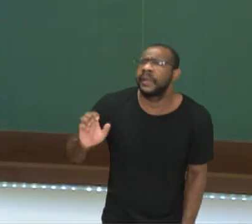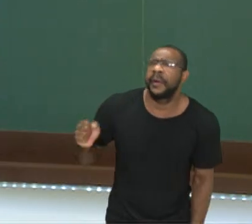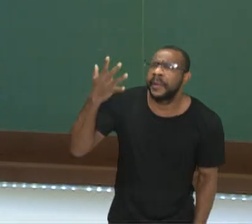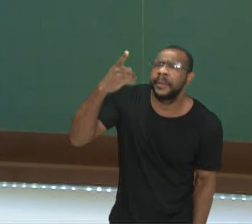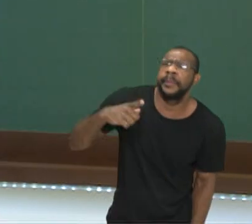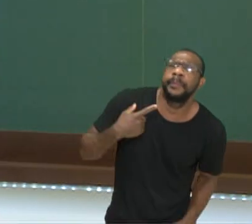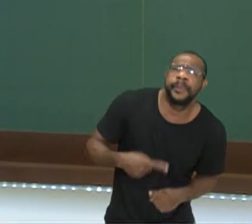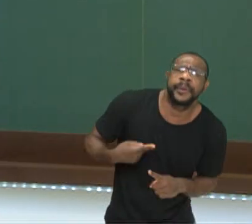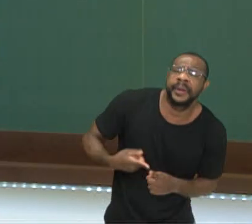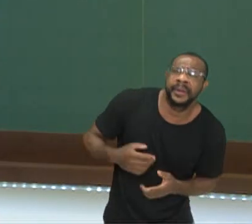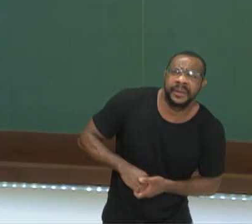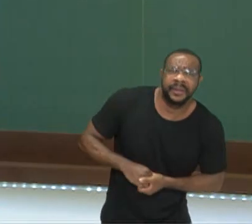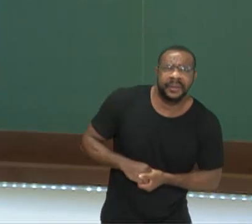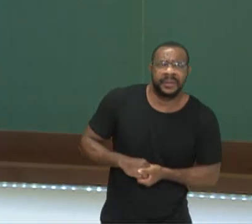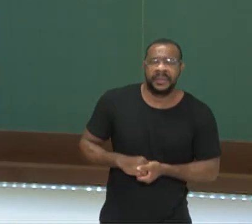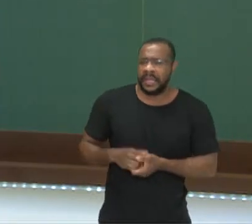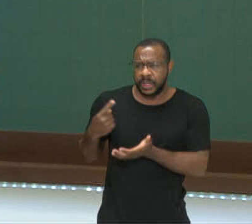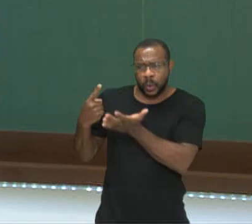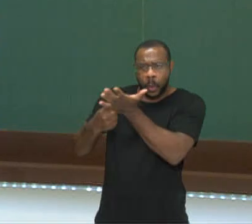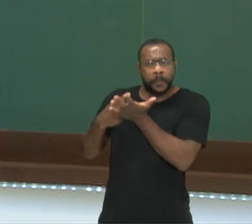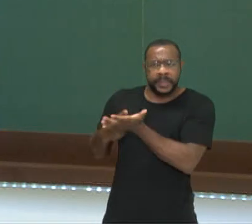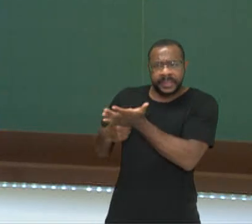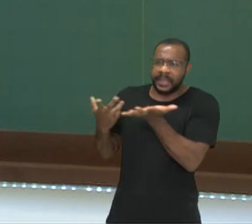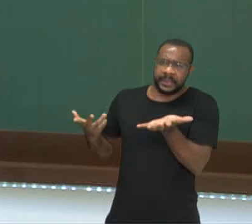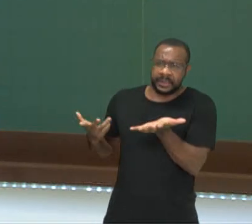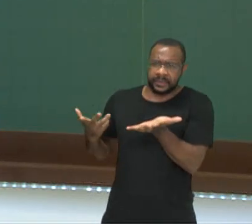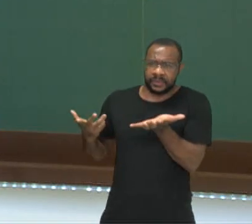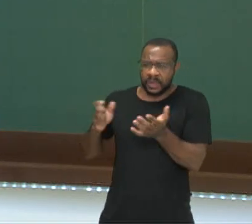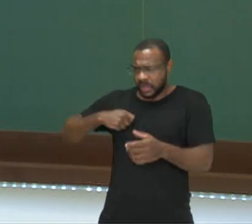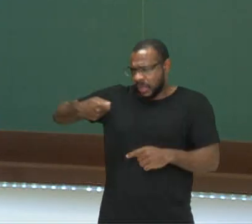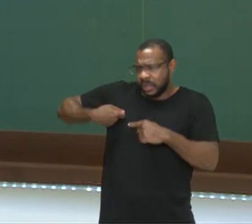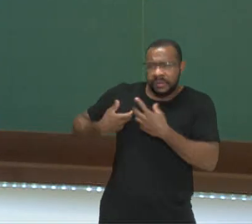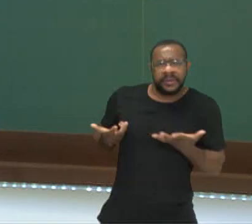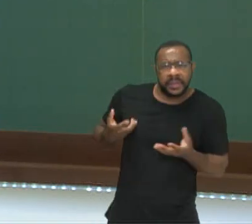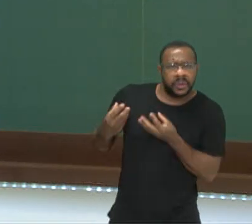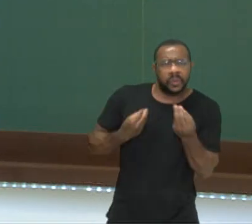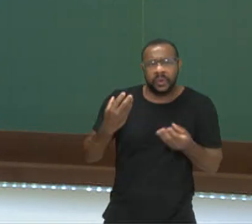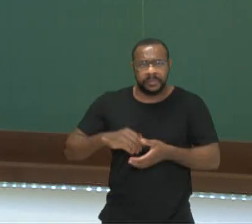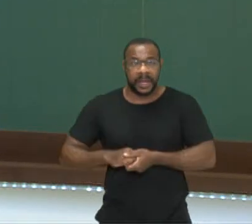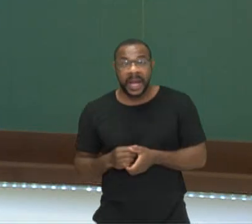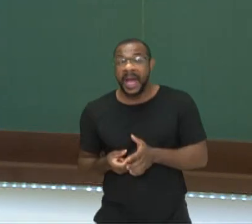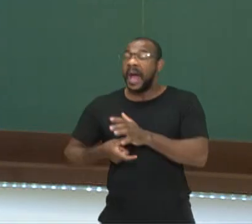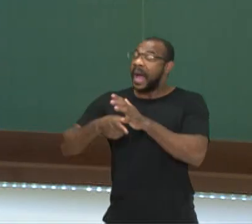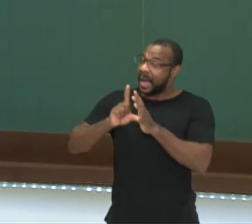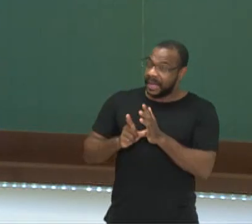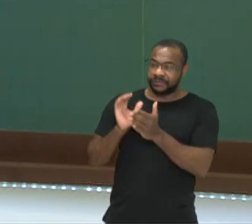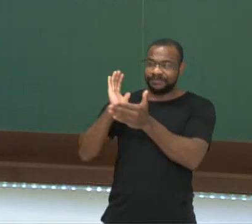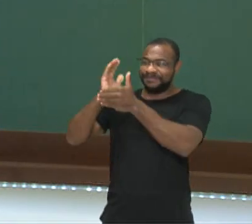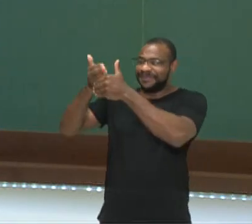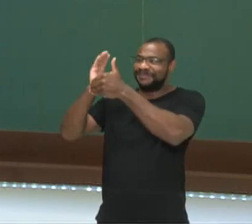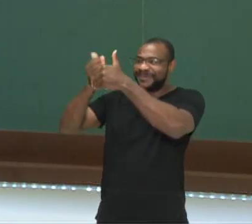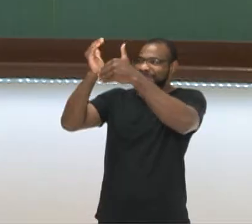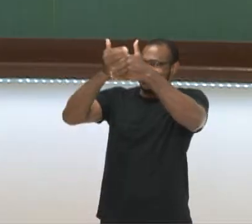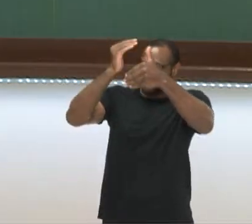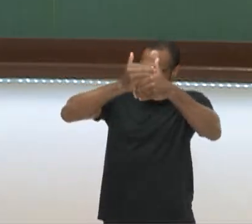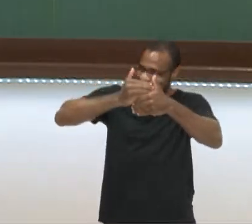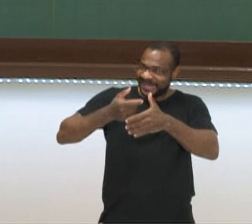acontecendo? Gente, já algumas décadas antes do bloqueio continental de